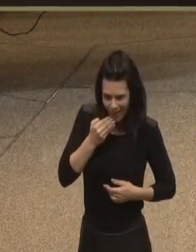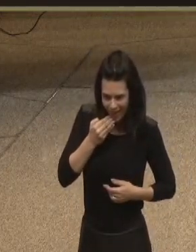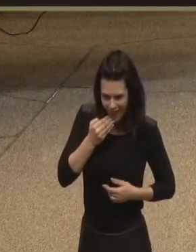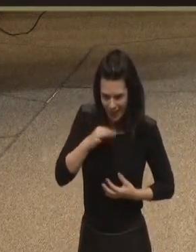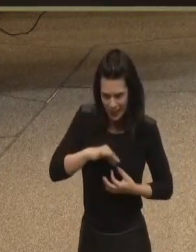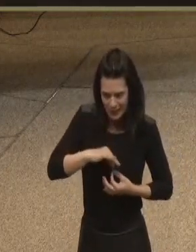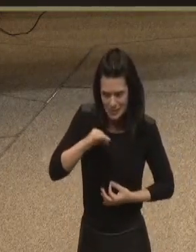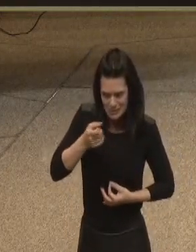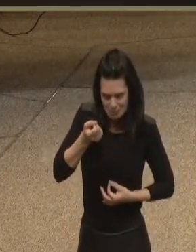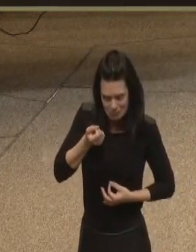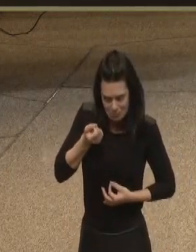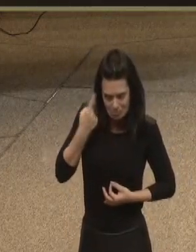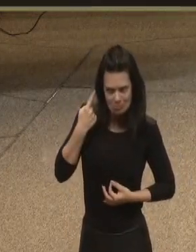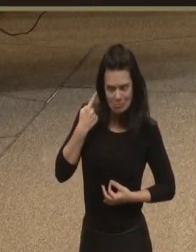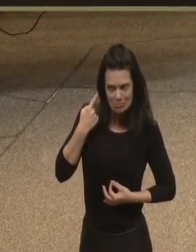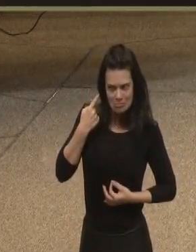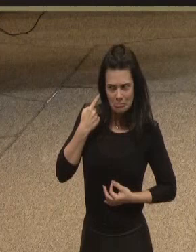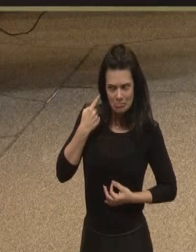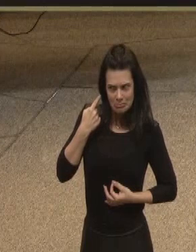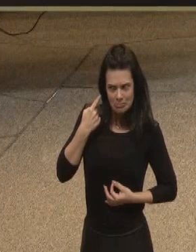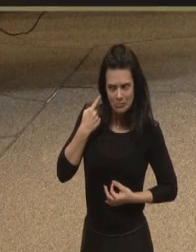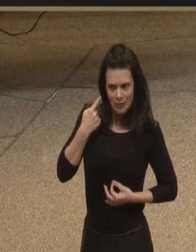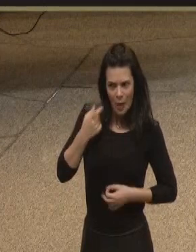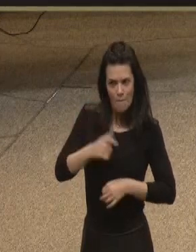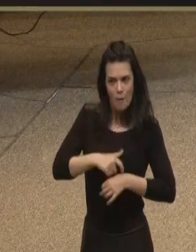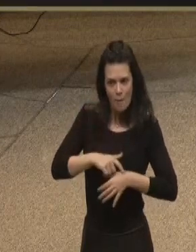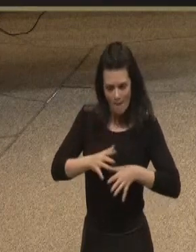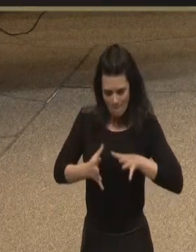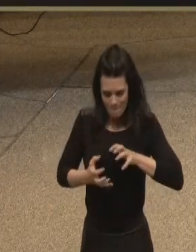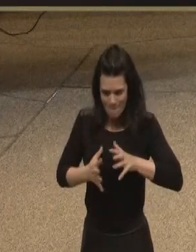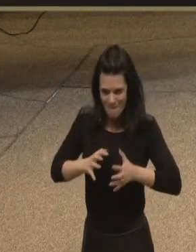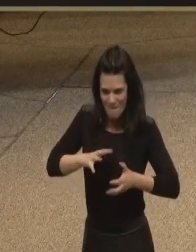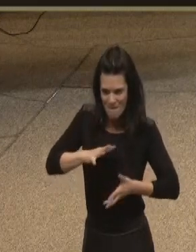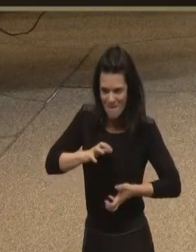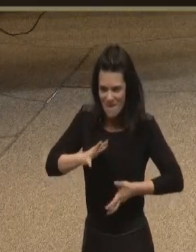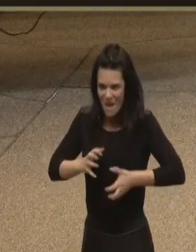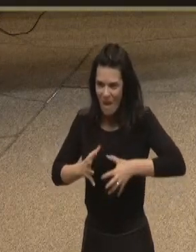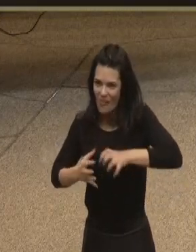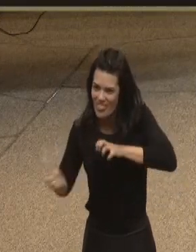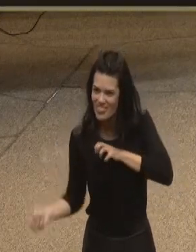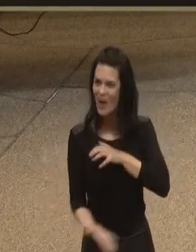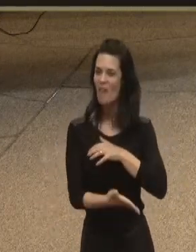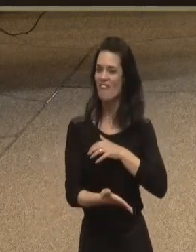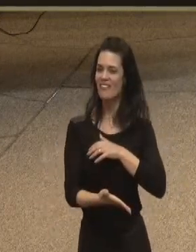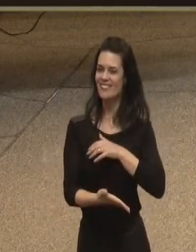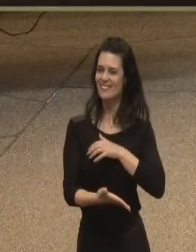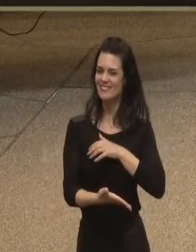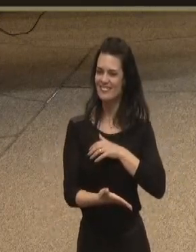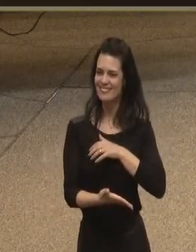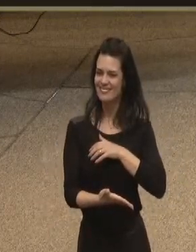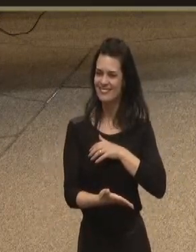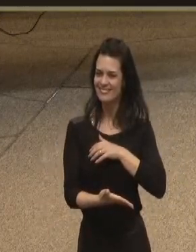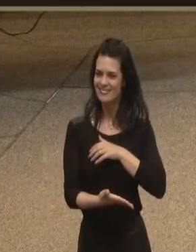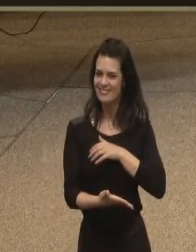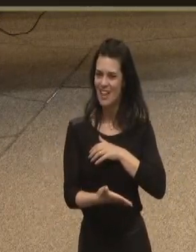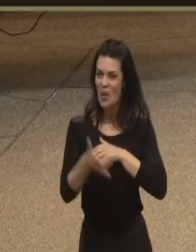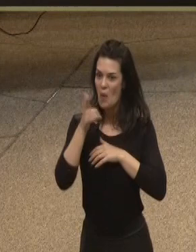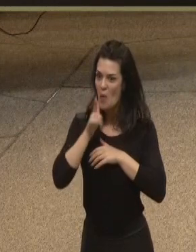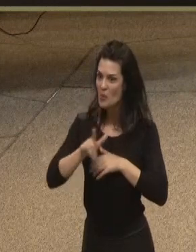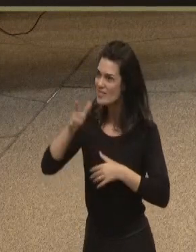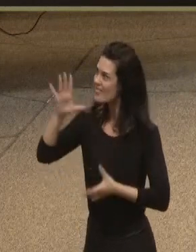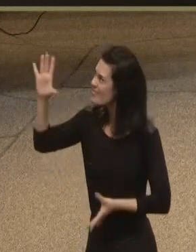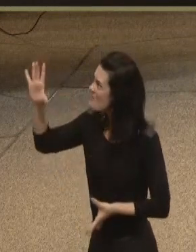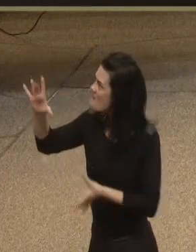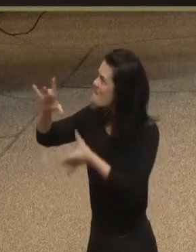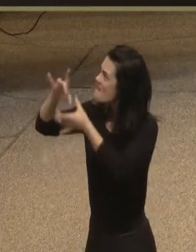nos consertarmos. É tempo então de reatarmos o nosso relacionamento com o